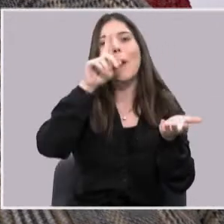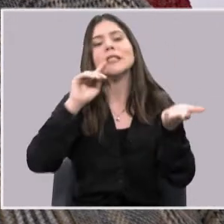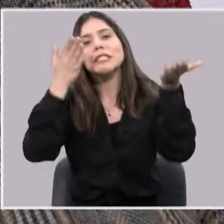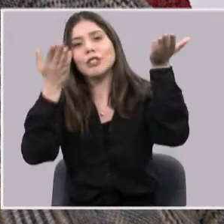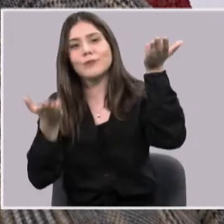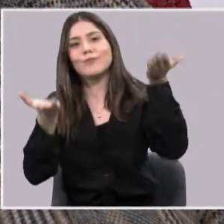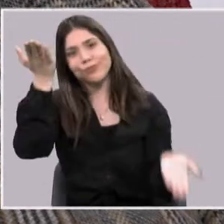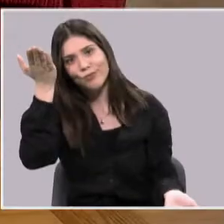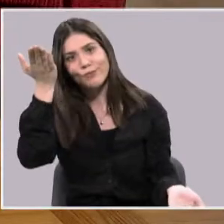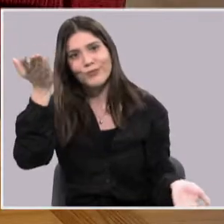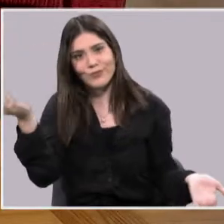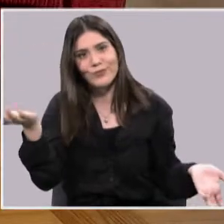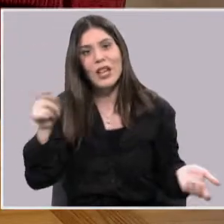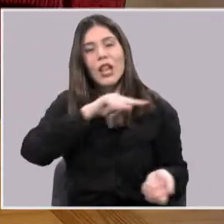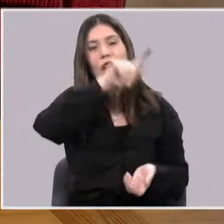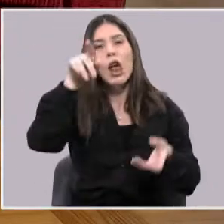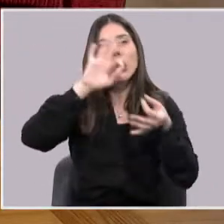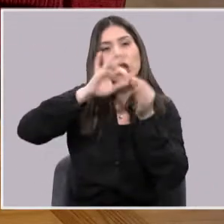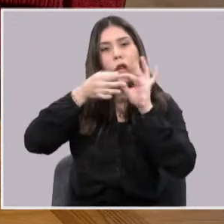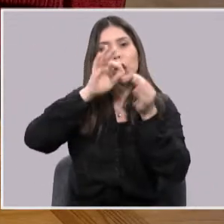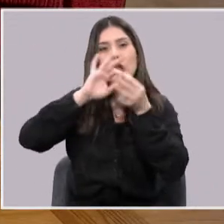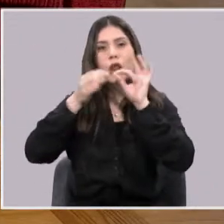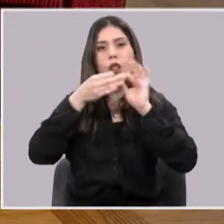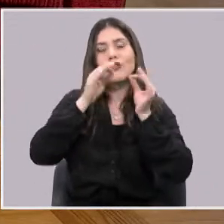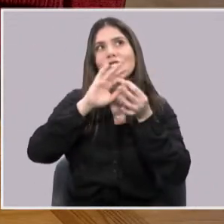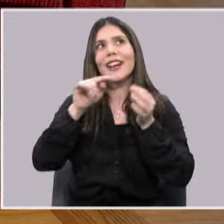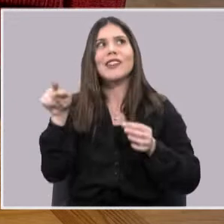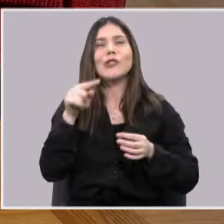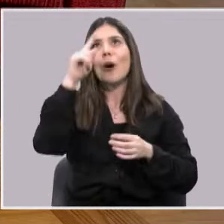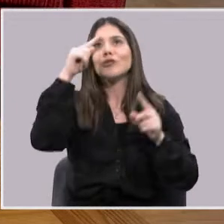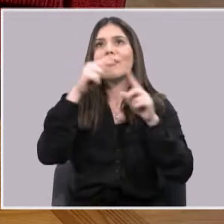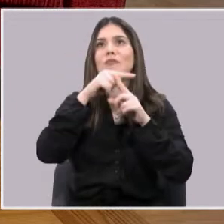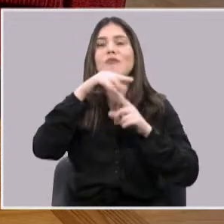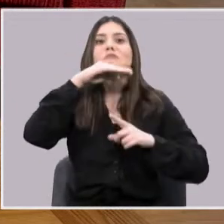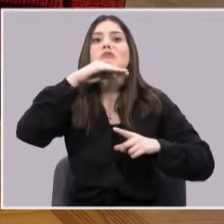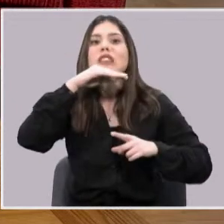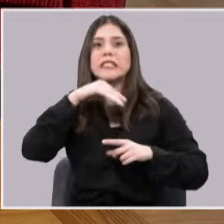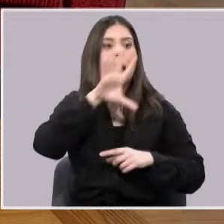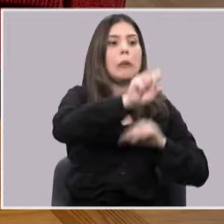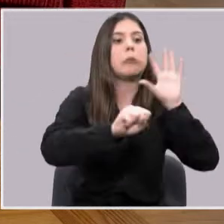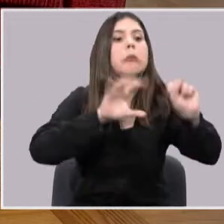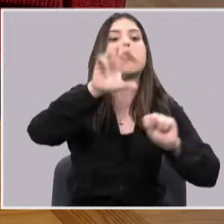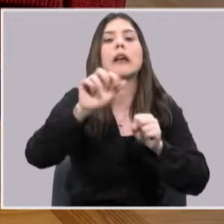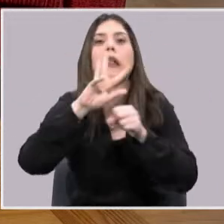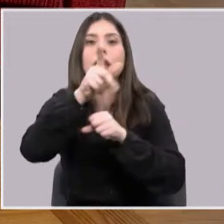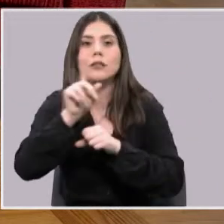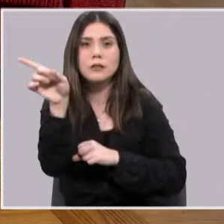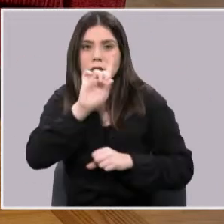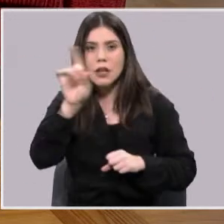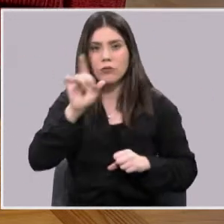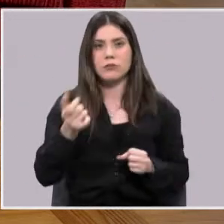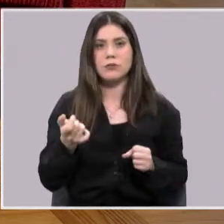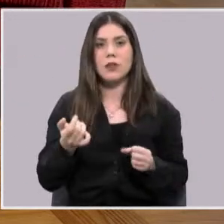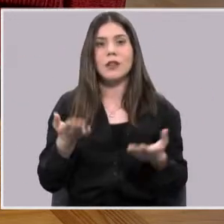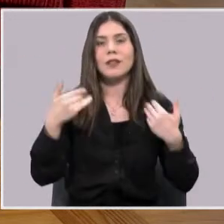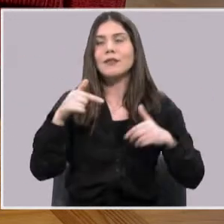que mentiras. Nós não temos uma lógica policial, pelo contrário, e se me